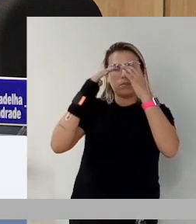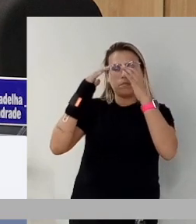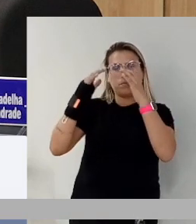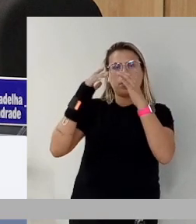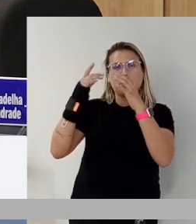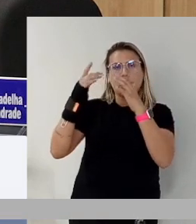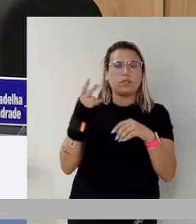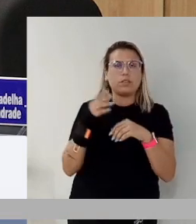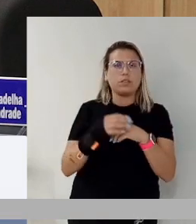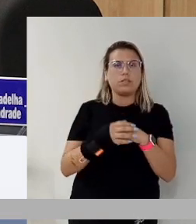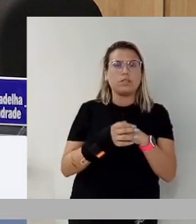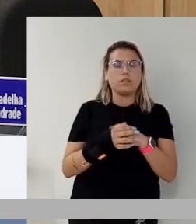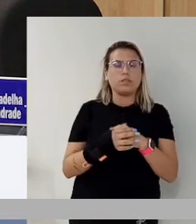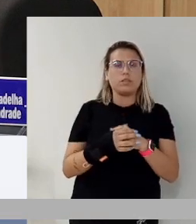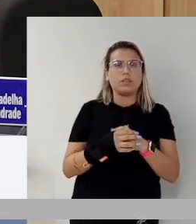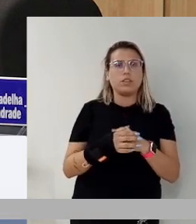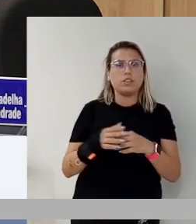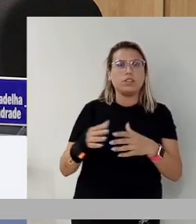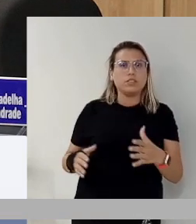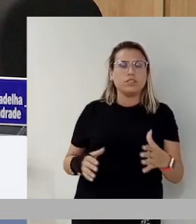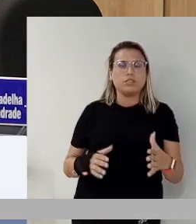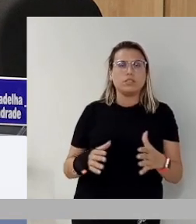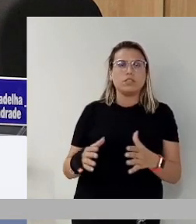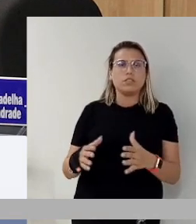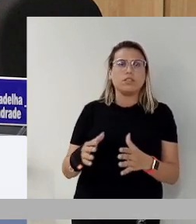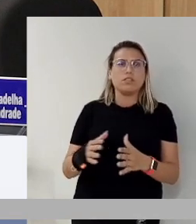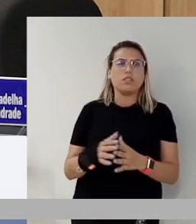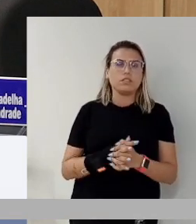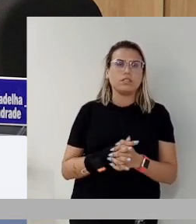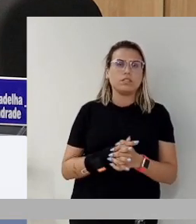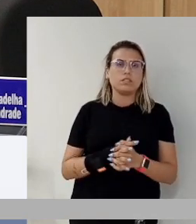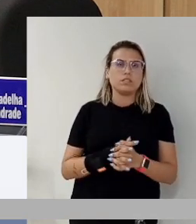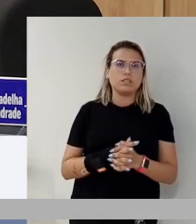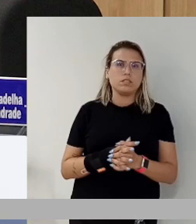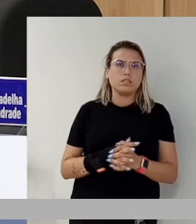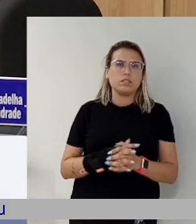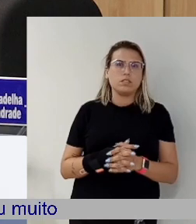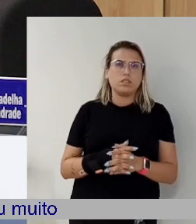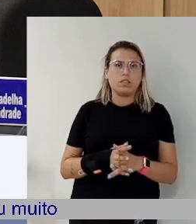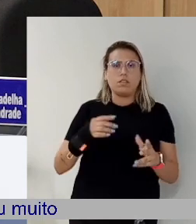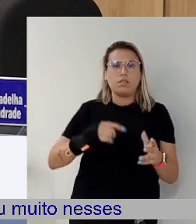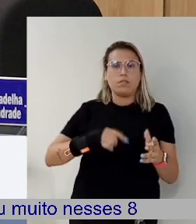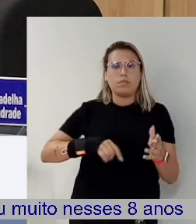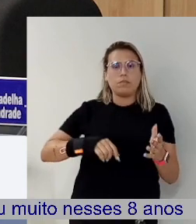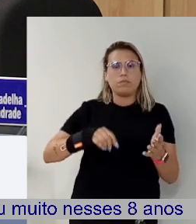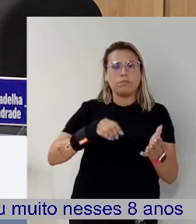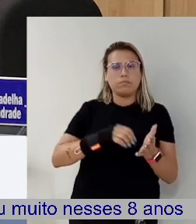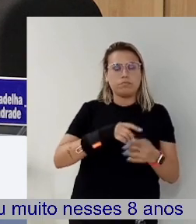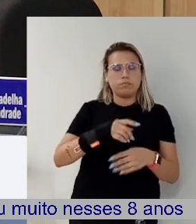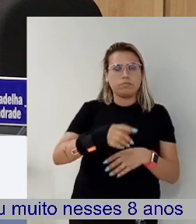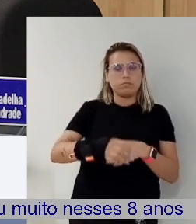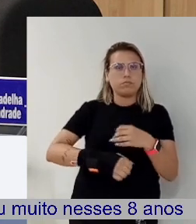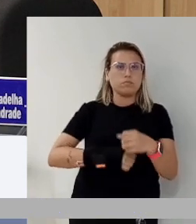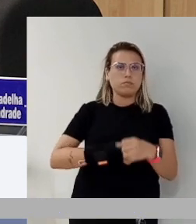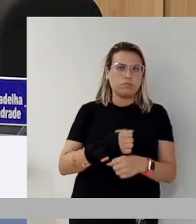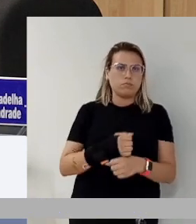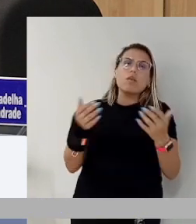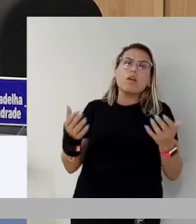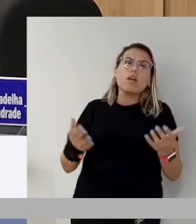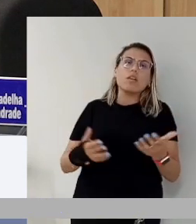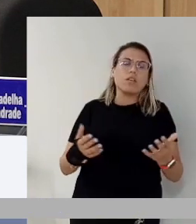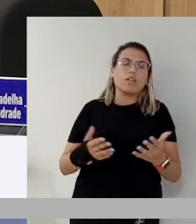gestão estradas falou muitos falou muito nesses 8 anos mas melhorou muito